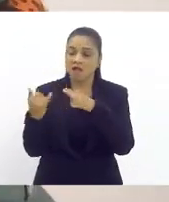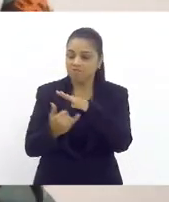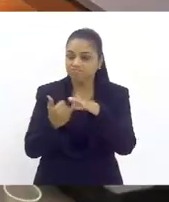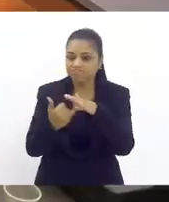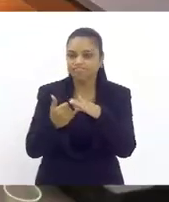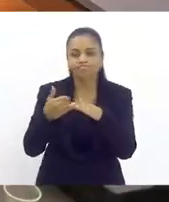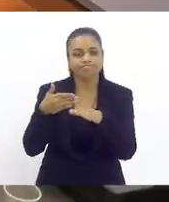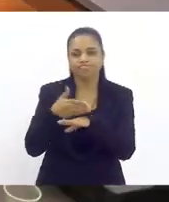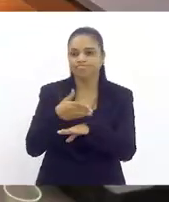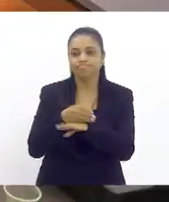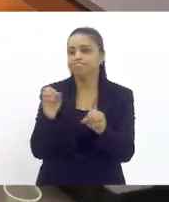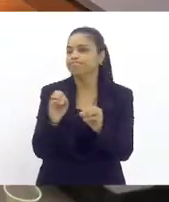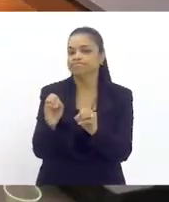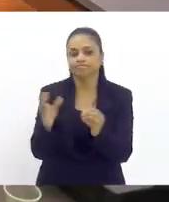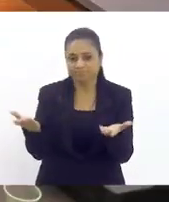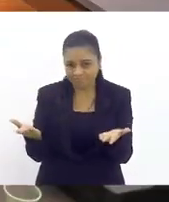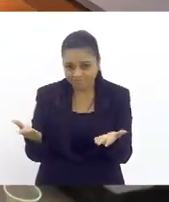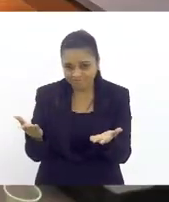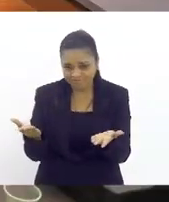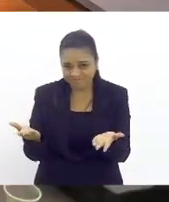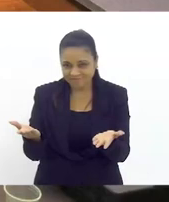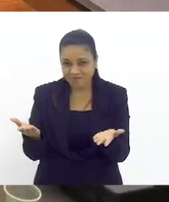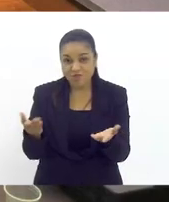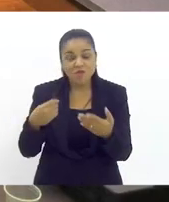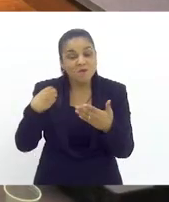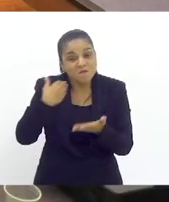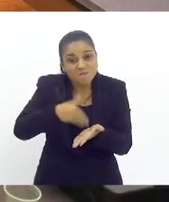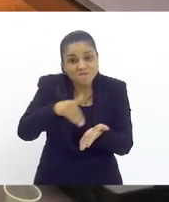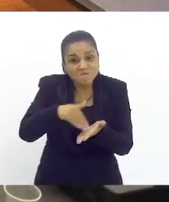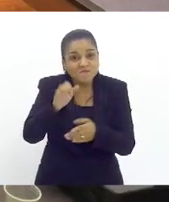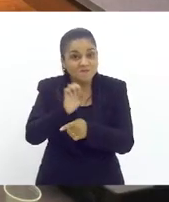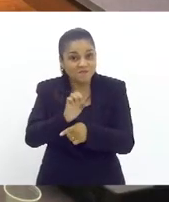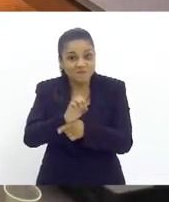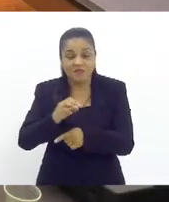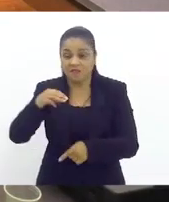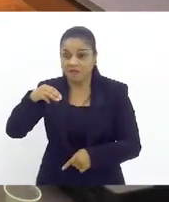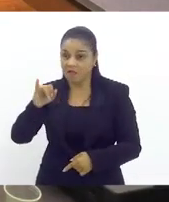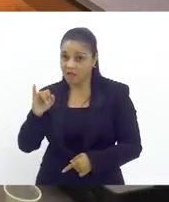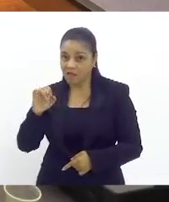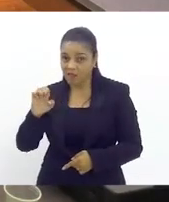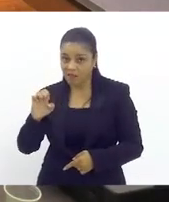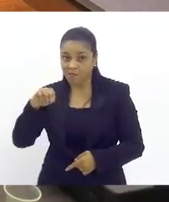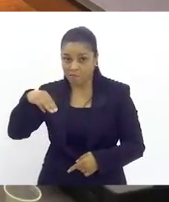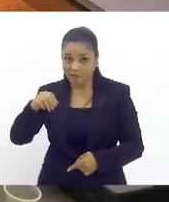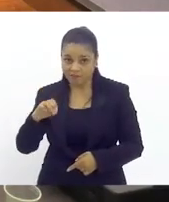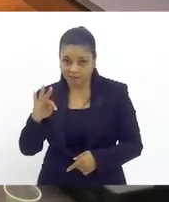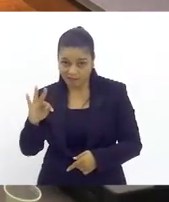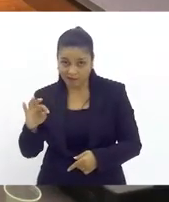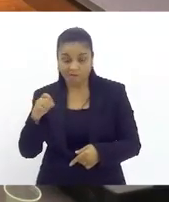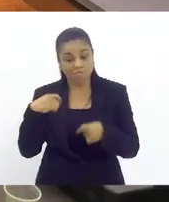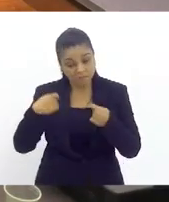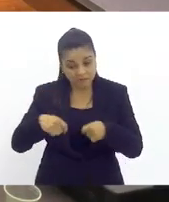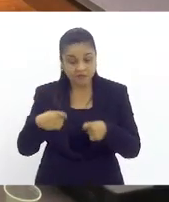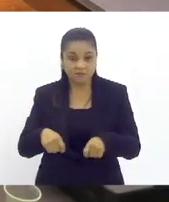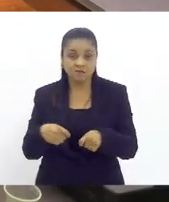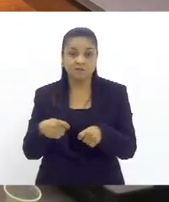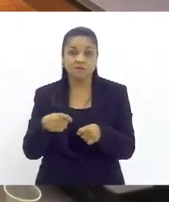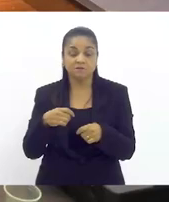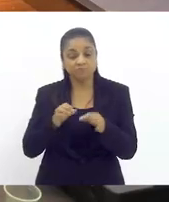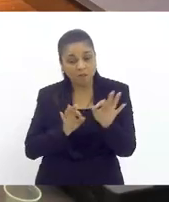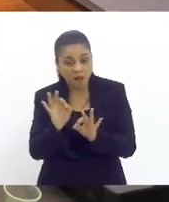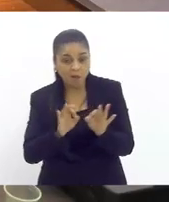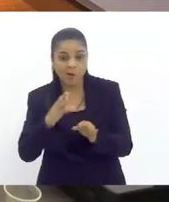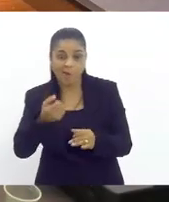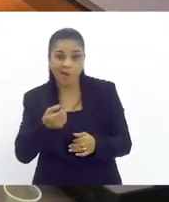E isso é um absurdo né como que a Secretaria Estadual e A Emater não estão validando não estão ajudando a elaborar o carro e